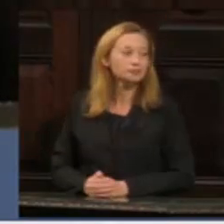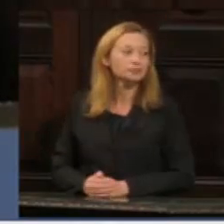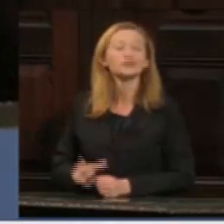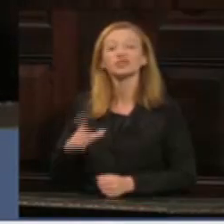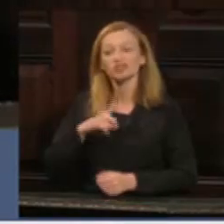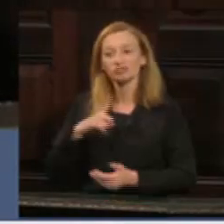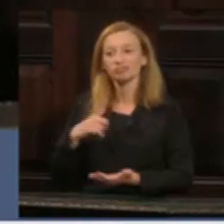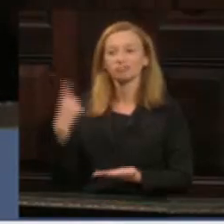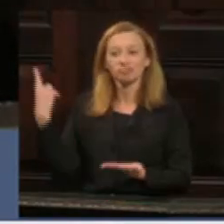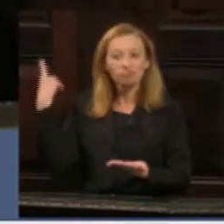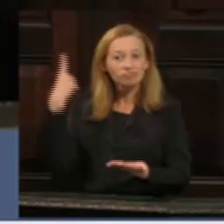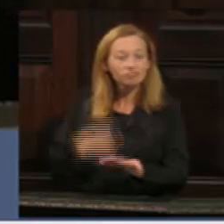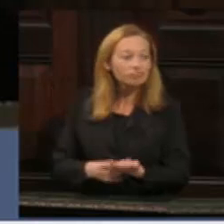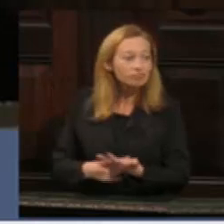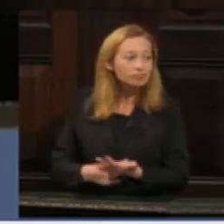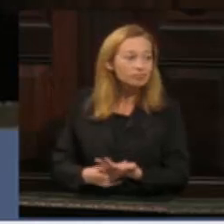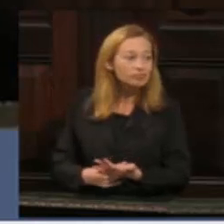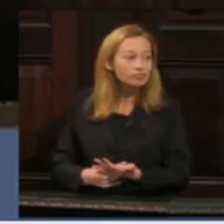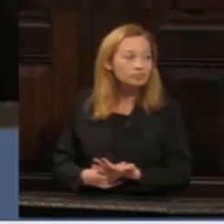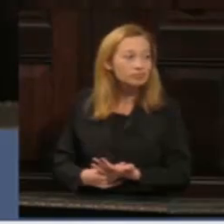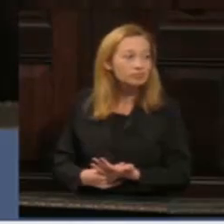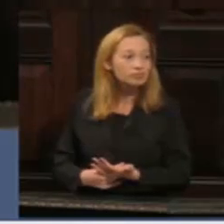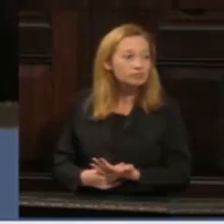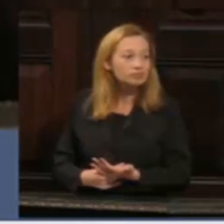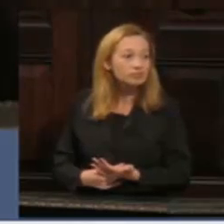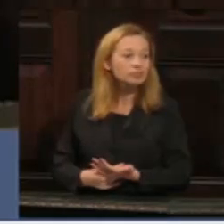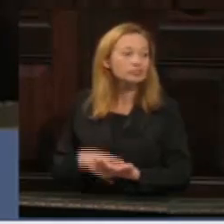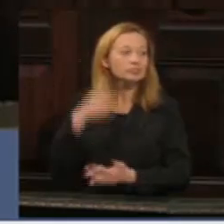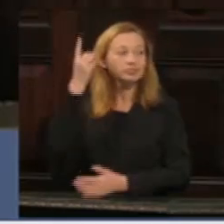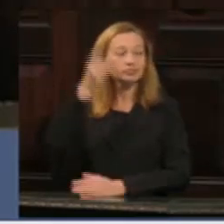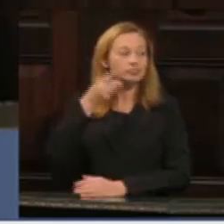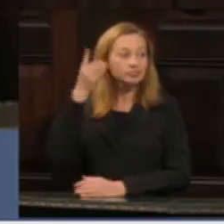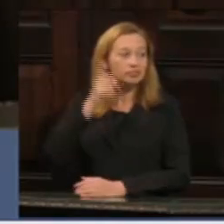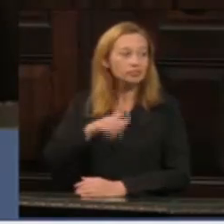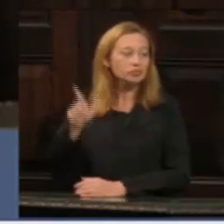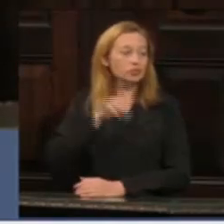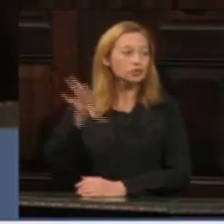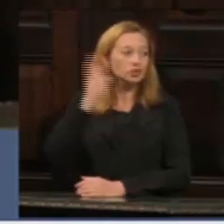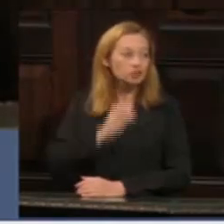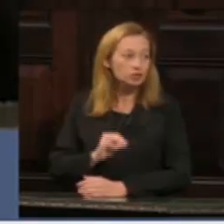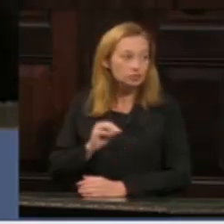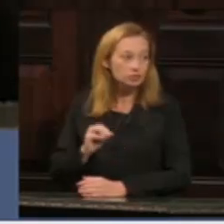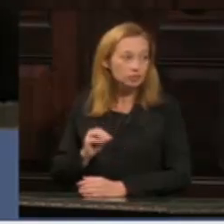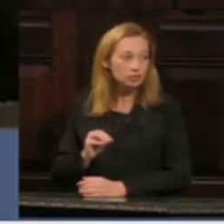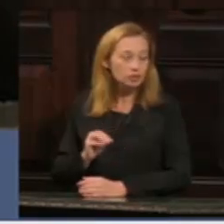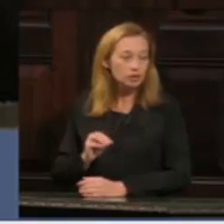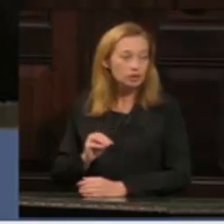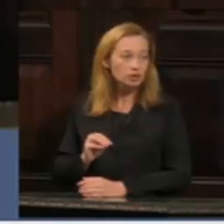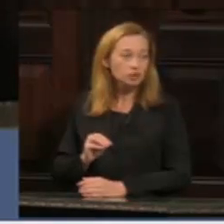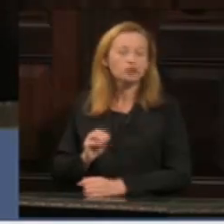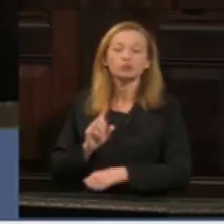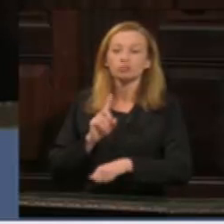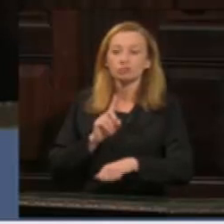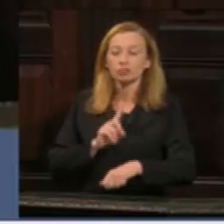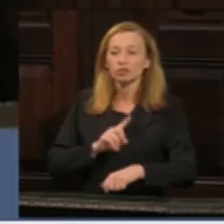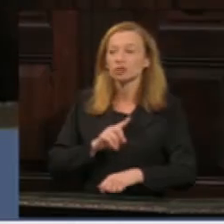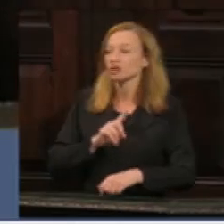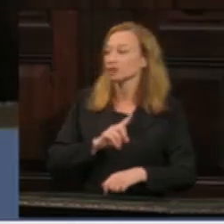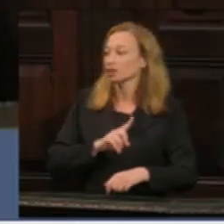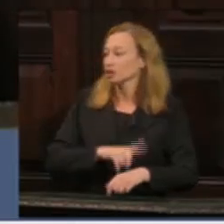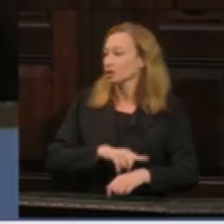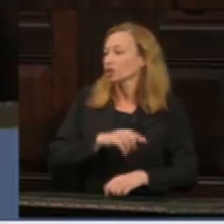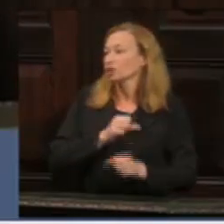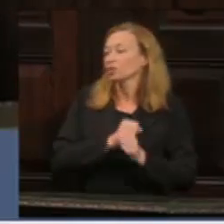Compromissos do mandato do deputado estadual Luiz Paulo no período de